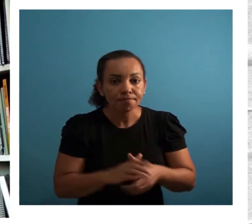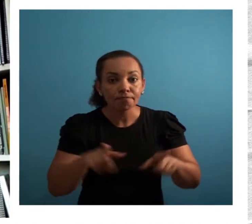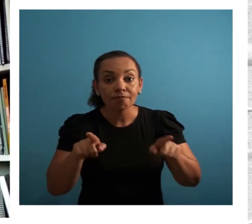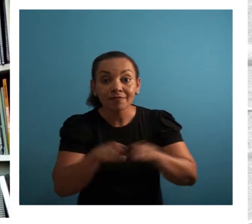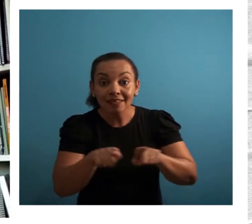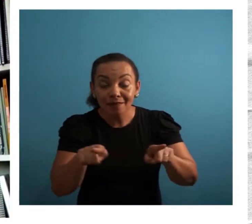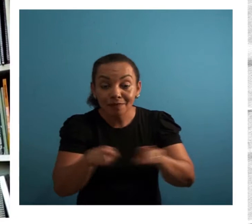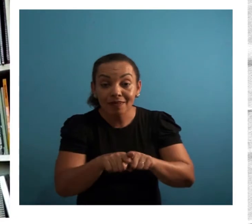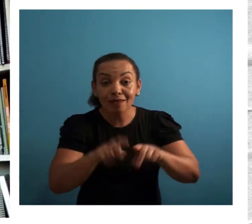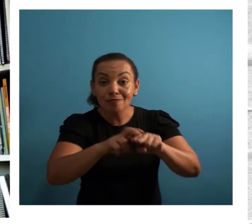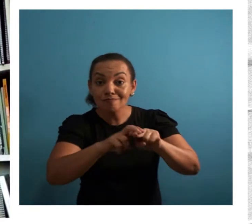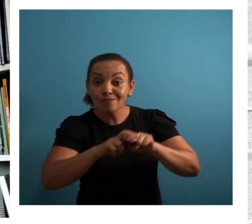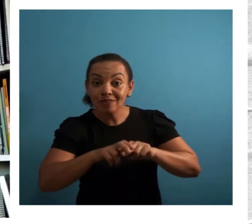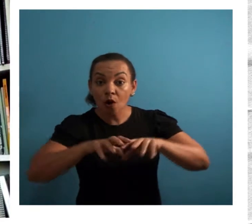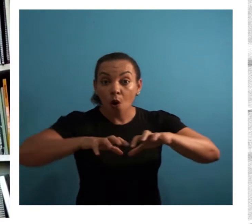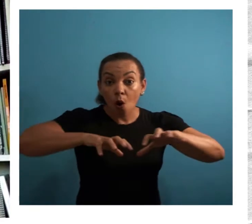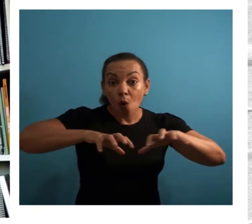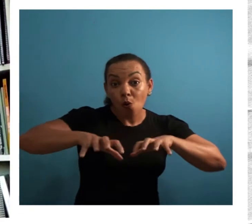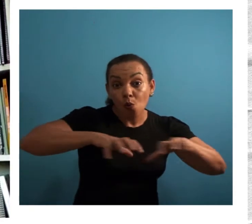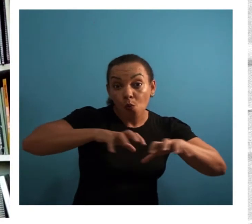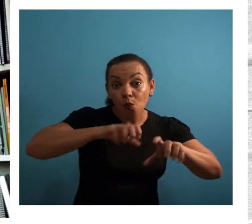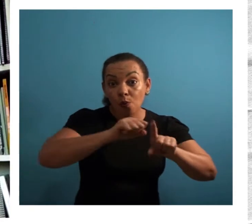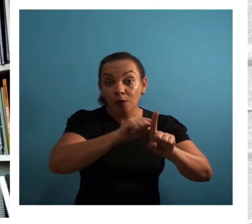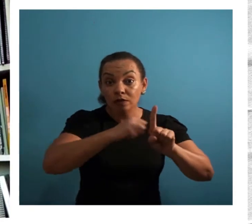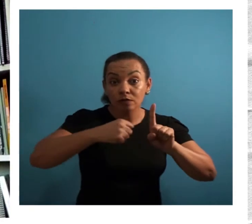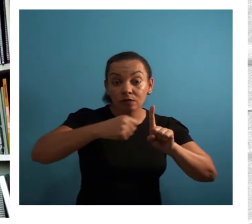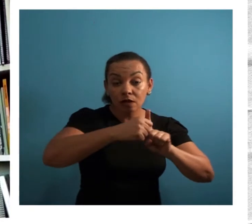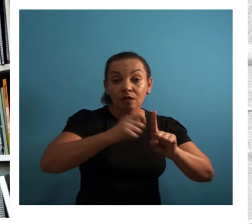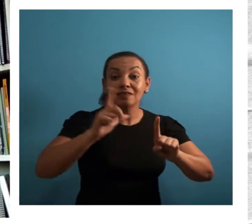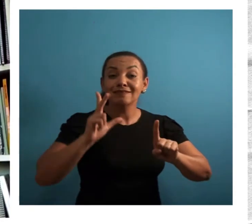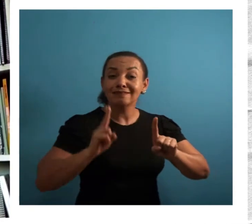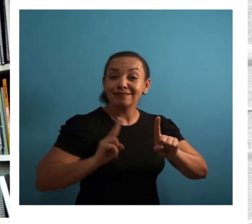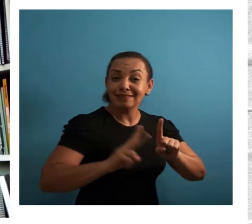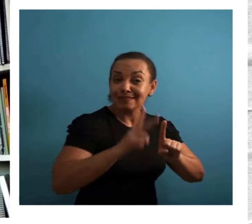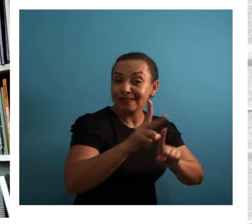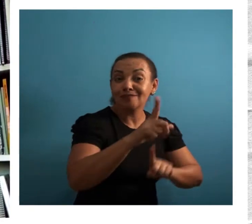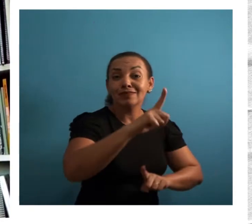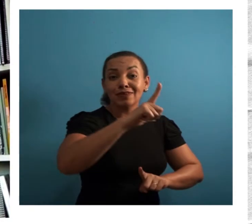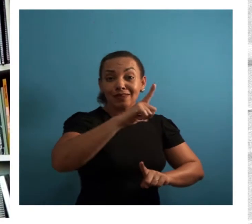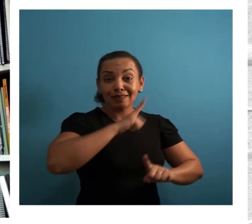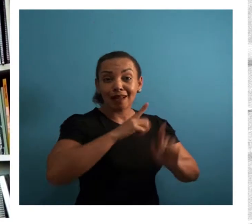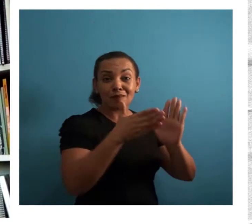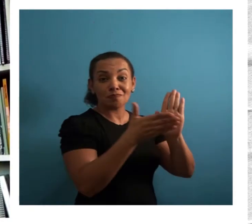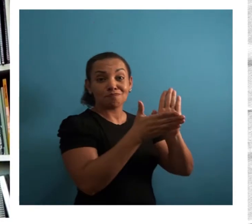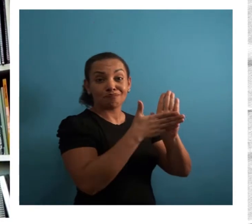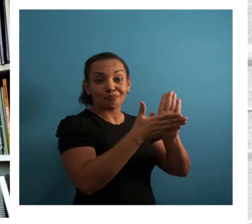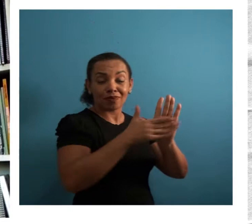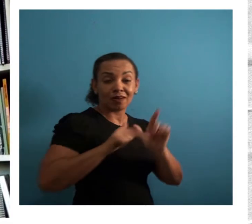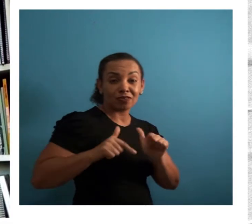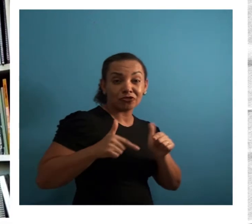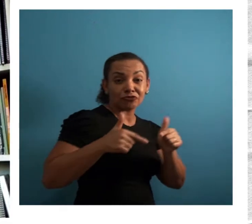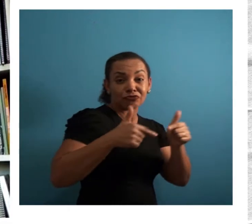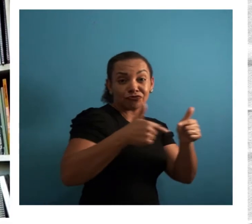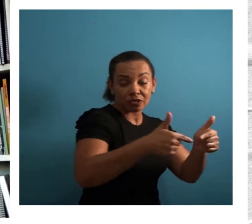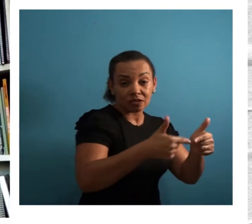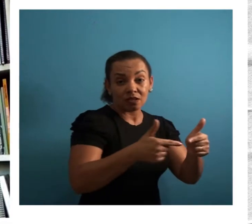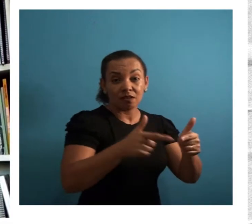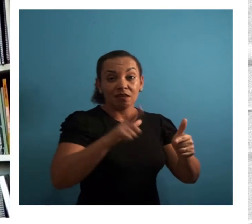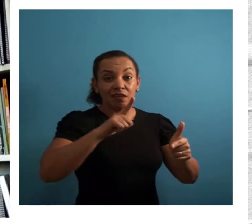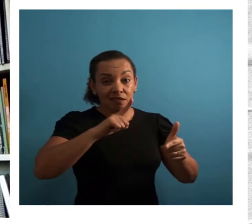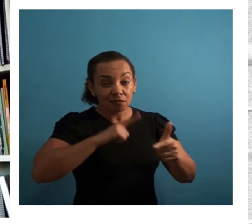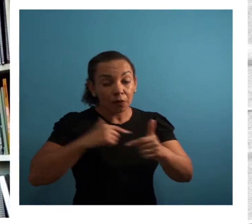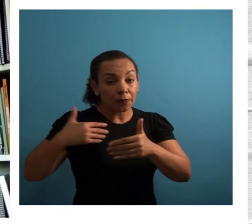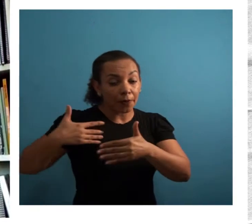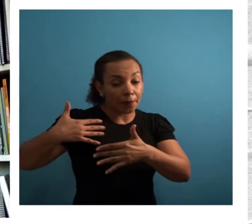movimentos sociais sempre tiveram como desafios e continuo de certa maneira existindo na medida em que